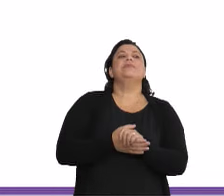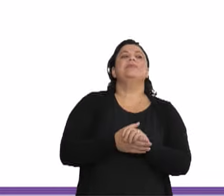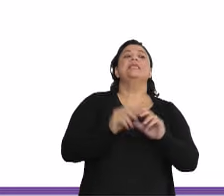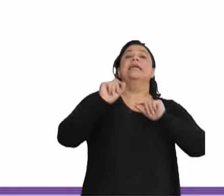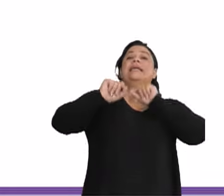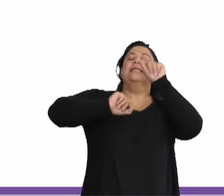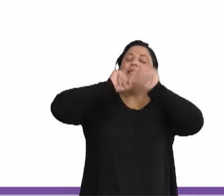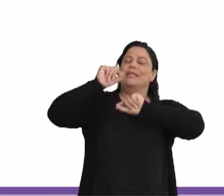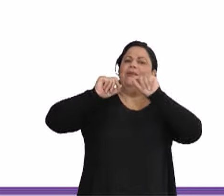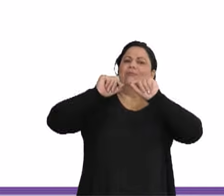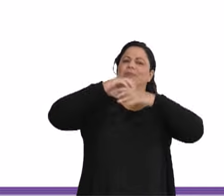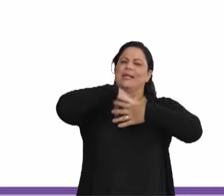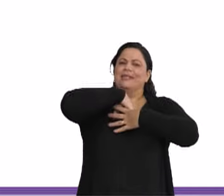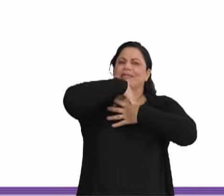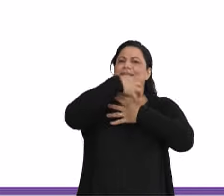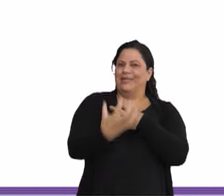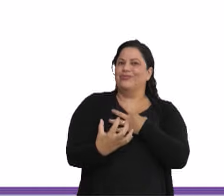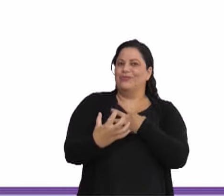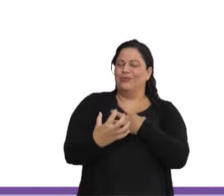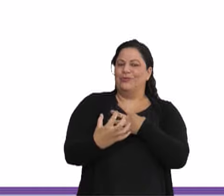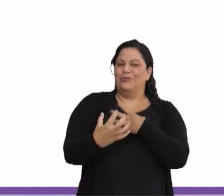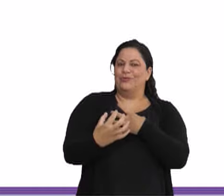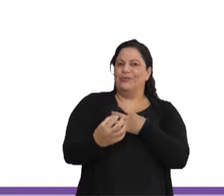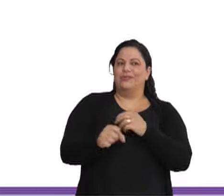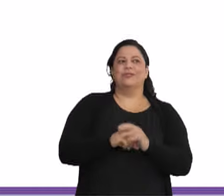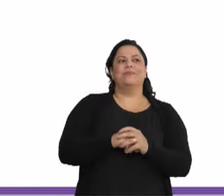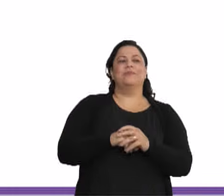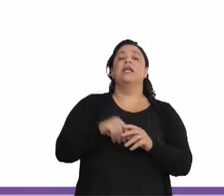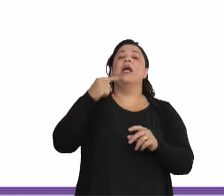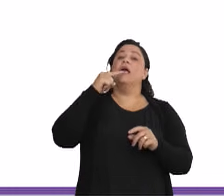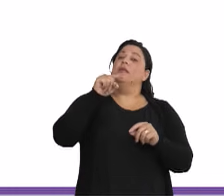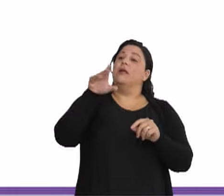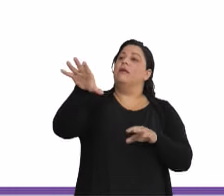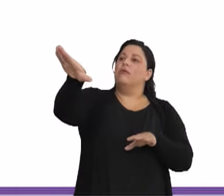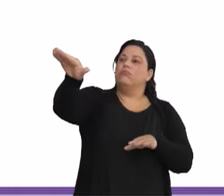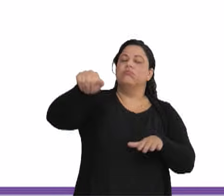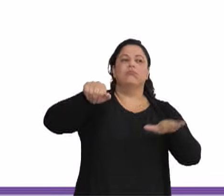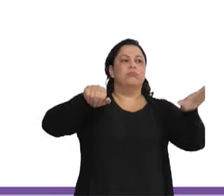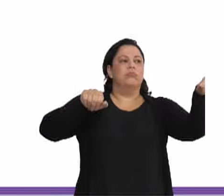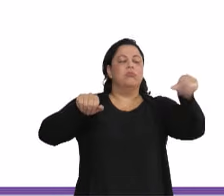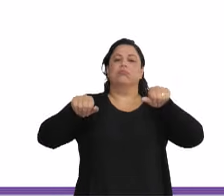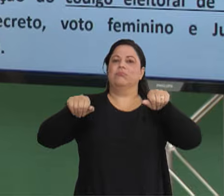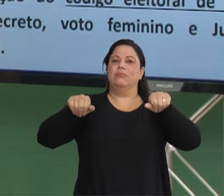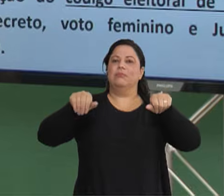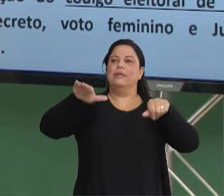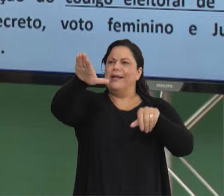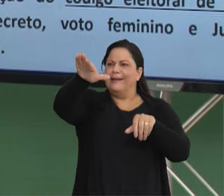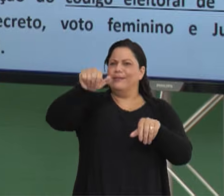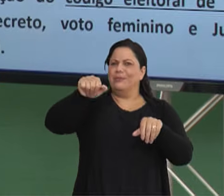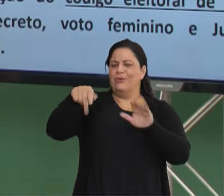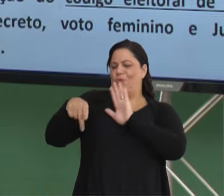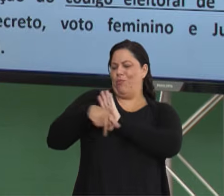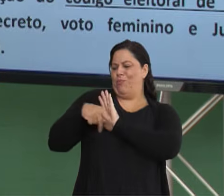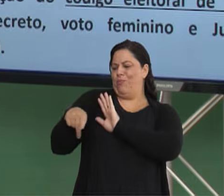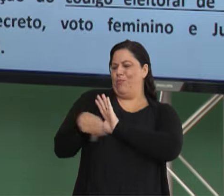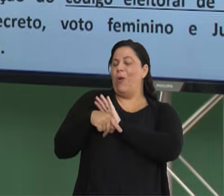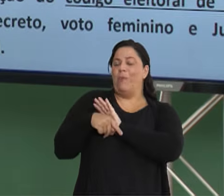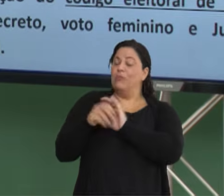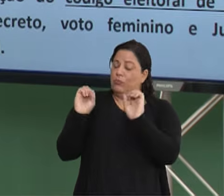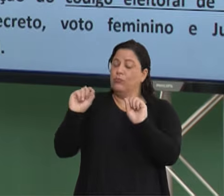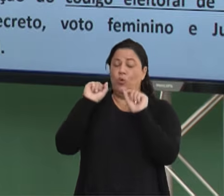esse movimento. Ele nomeou um paulista e civil chamado Pedro de Toledo para governar São Paulo. Ele